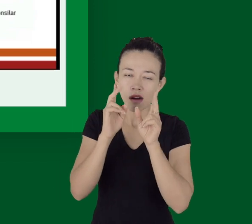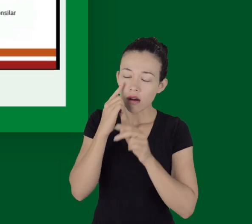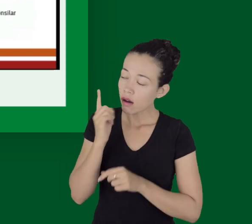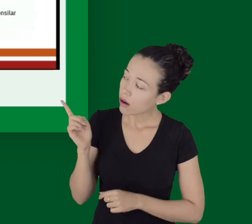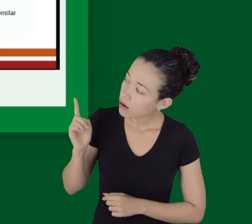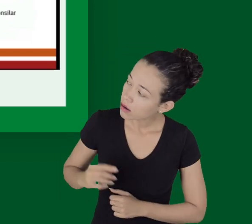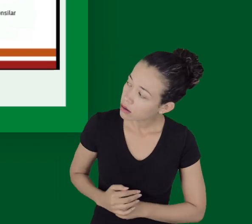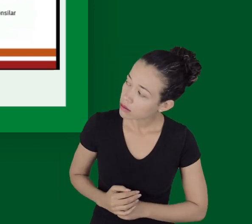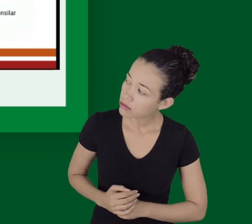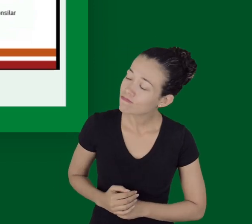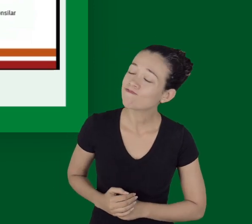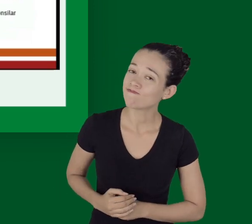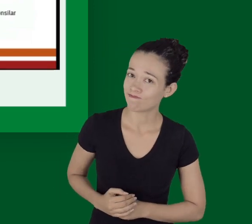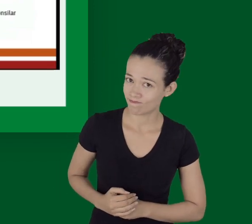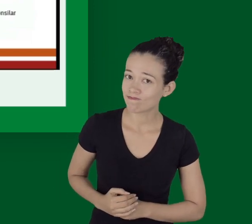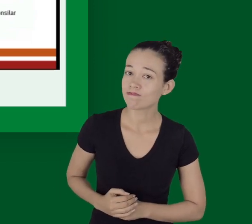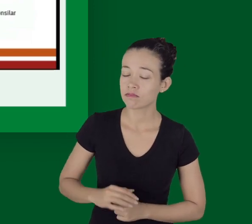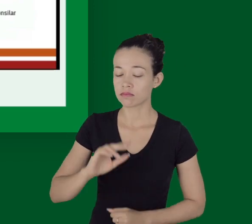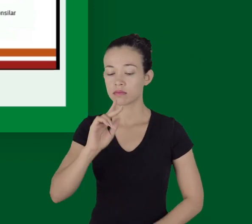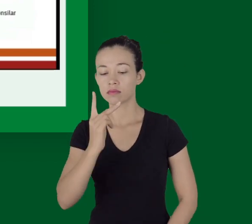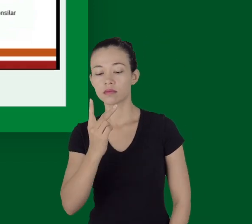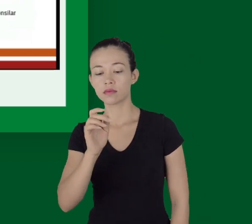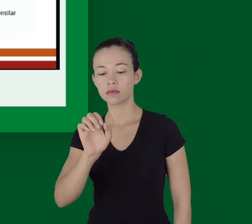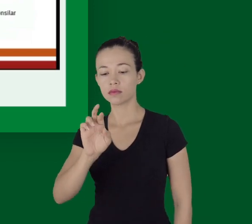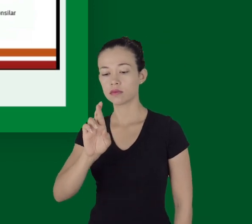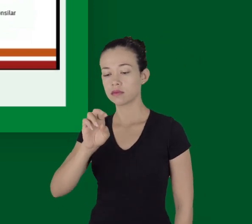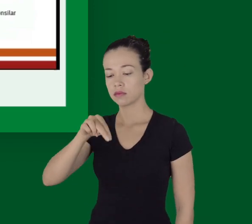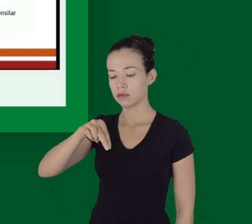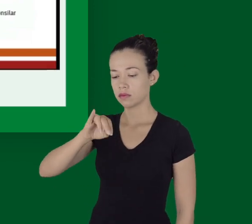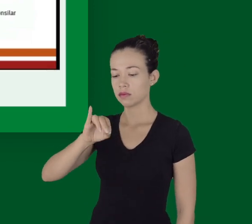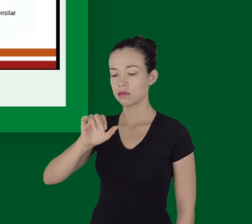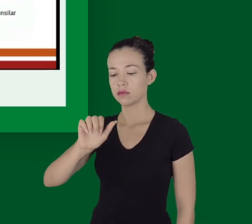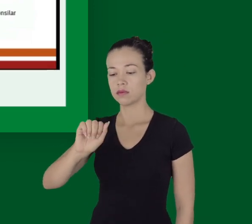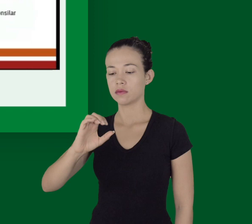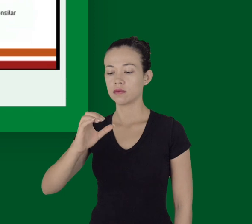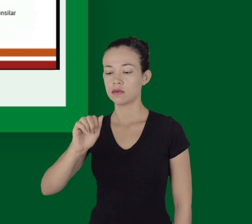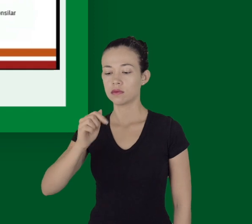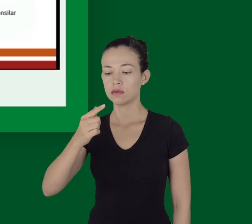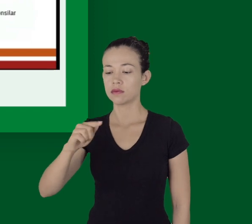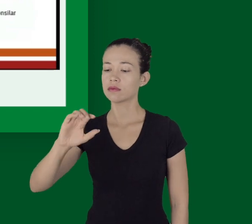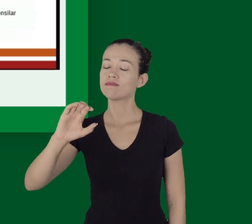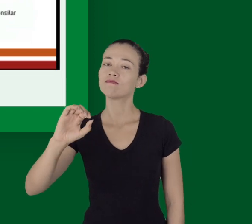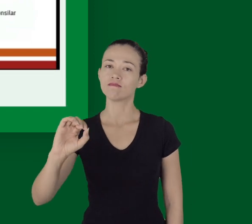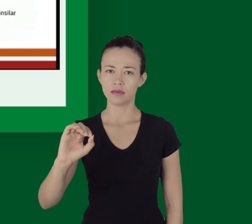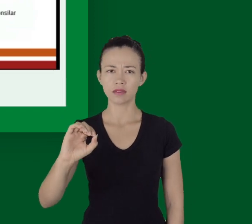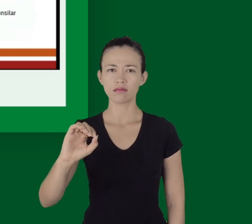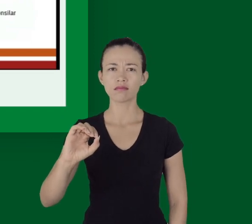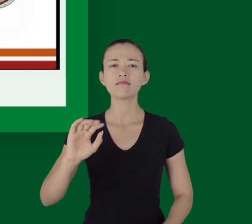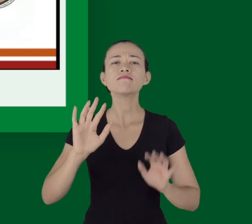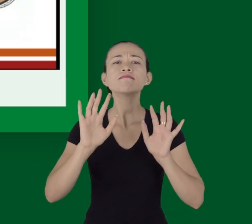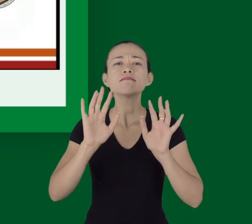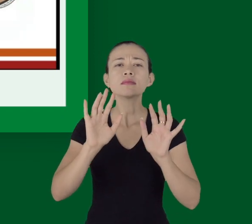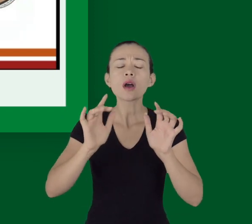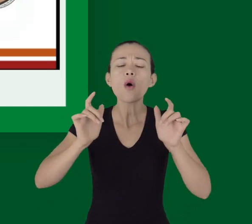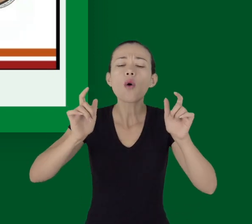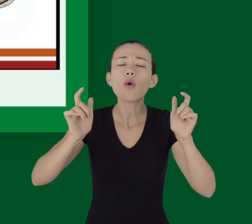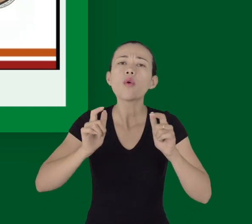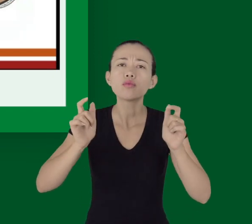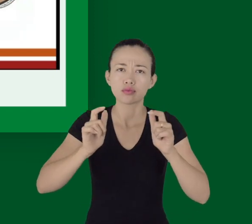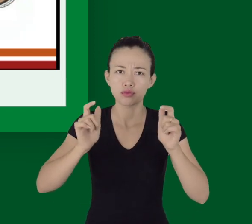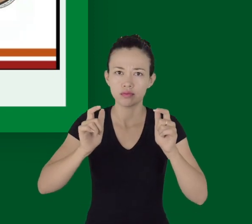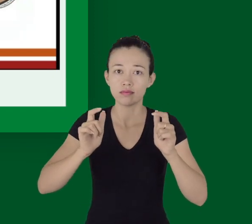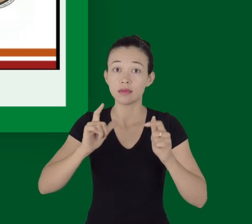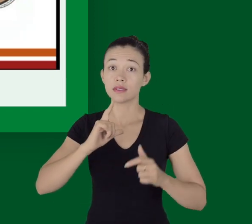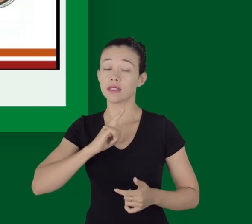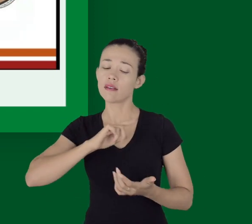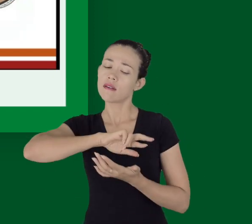herniação. E quando nós falamos de herniação, tem que se ter atenção, principalmente para a herniação uncal. O que que é o